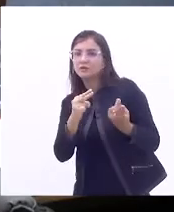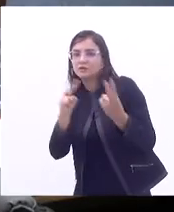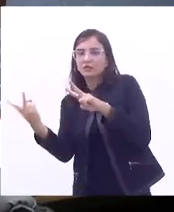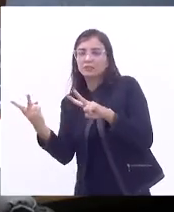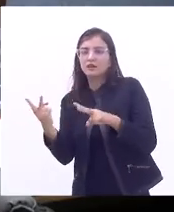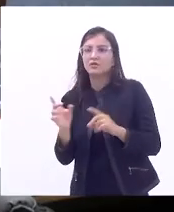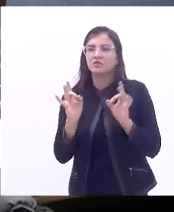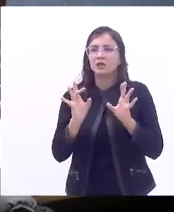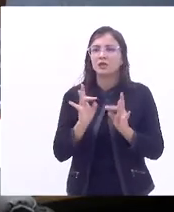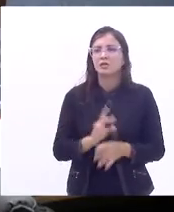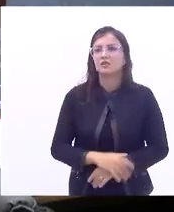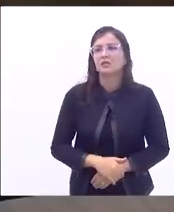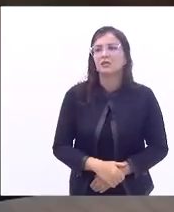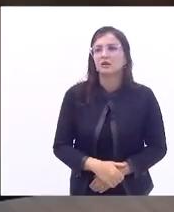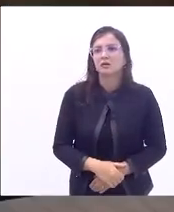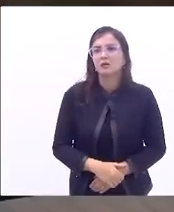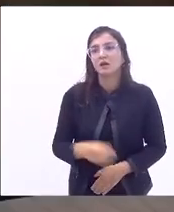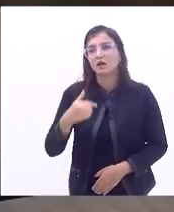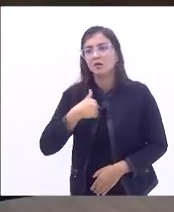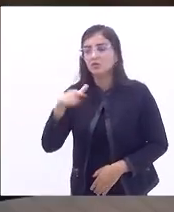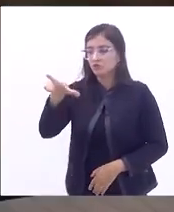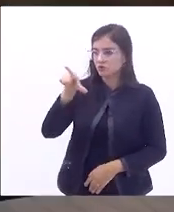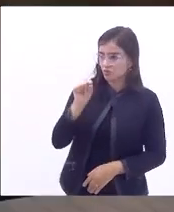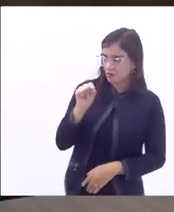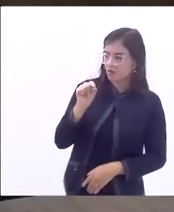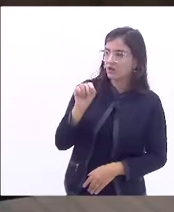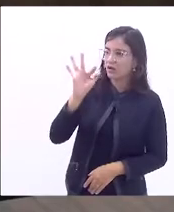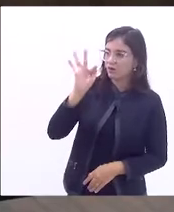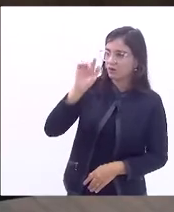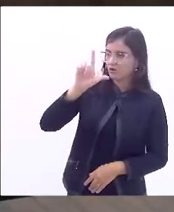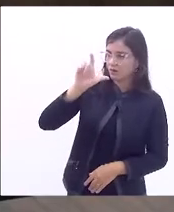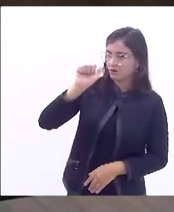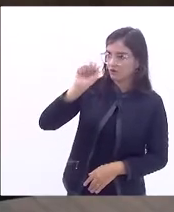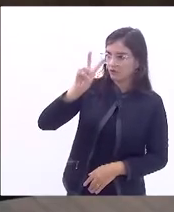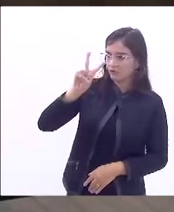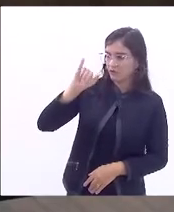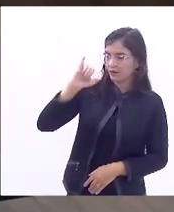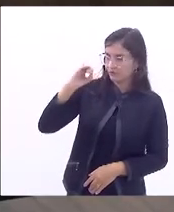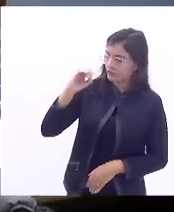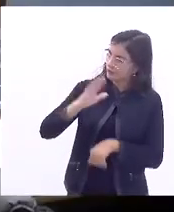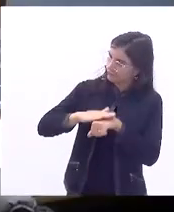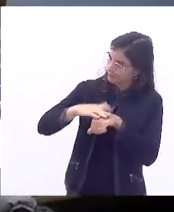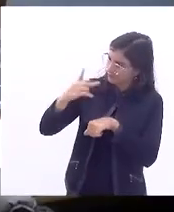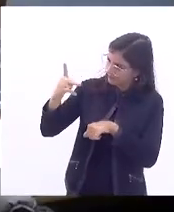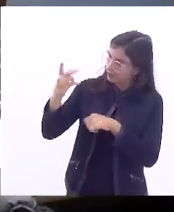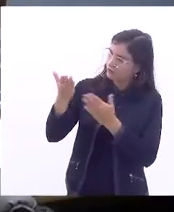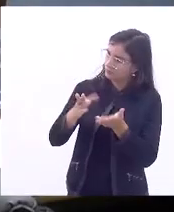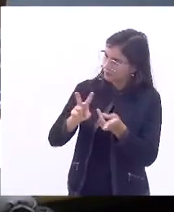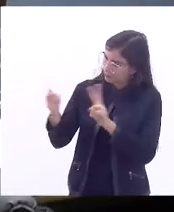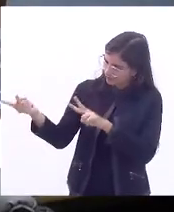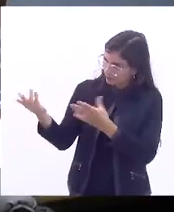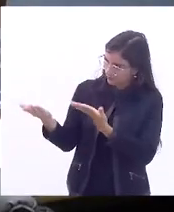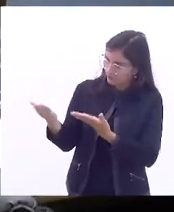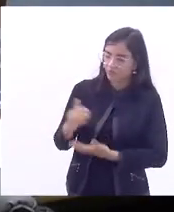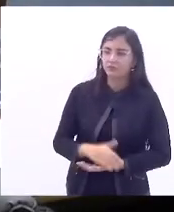destaque. Vou designar o deputado Flávio Serafini para fazer o encaminhamento do destaque.